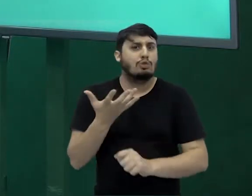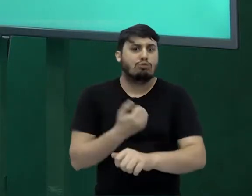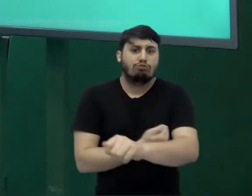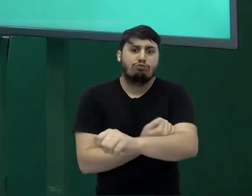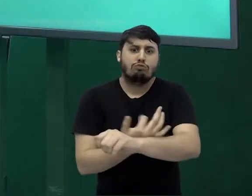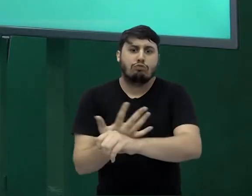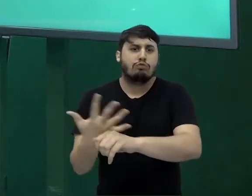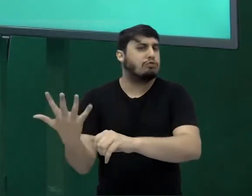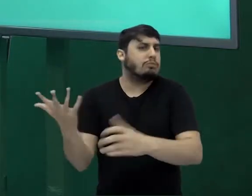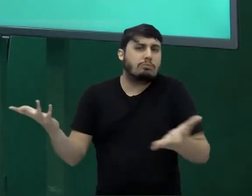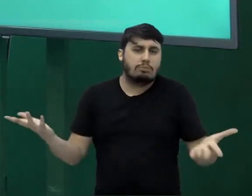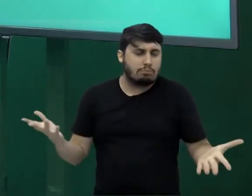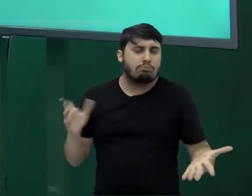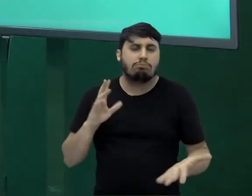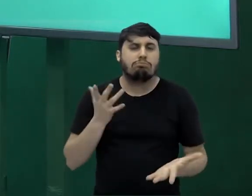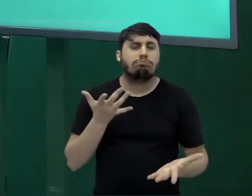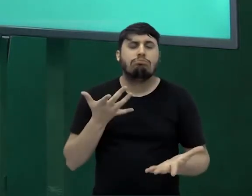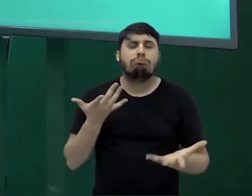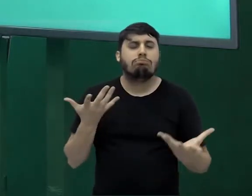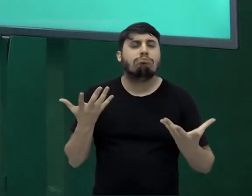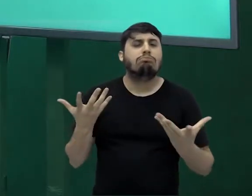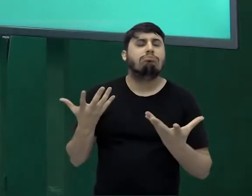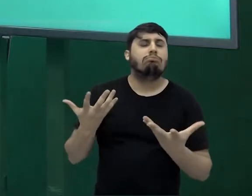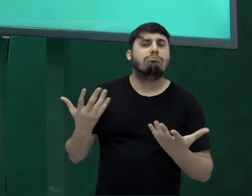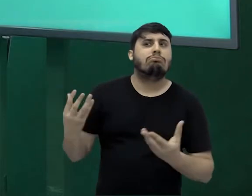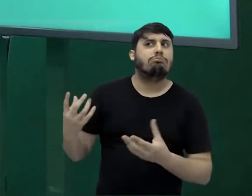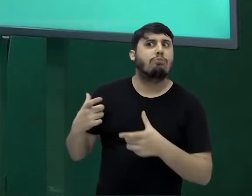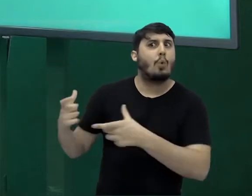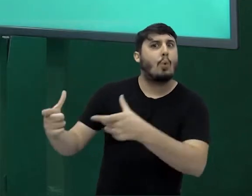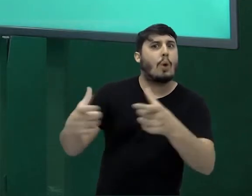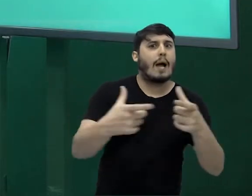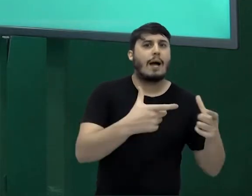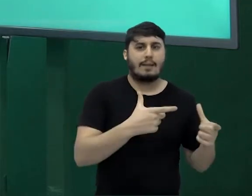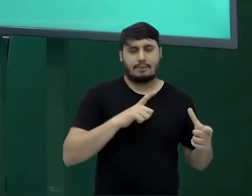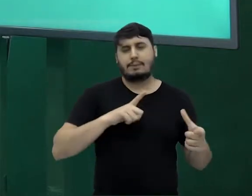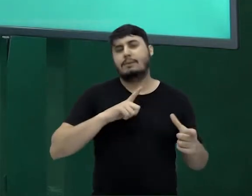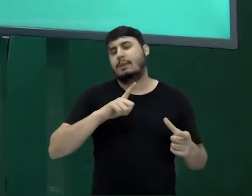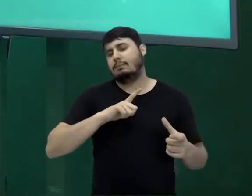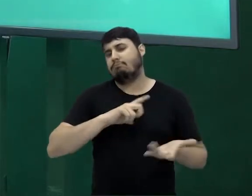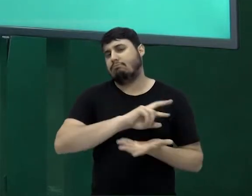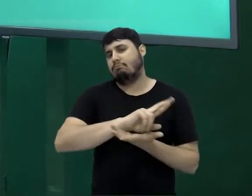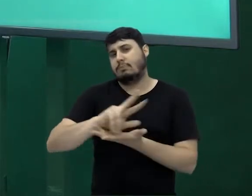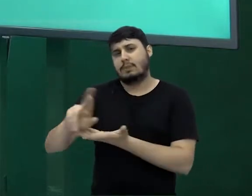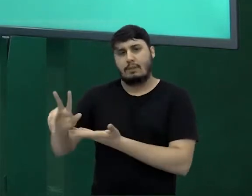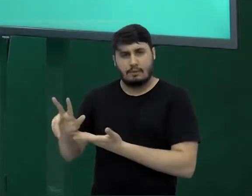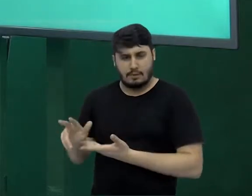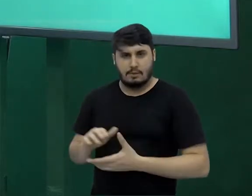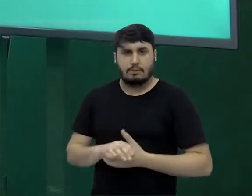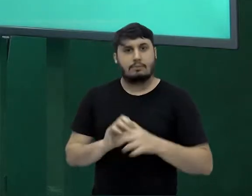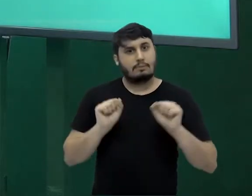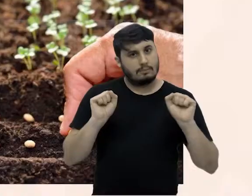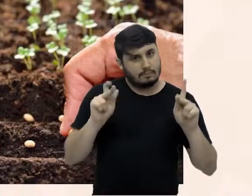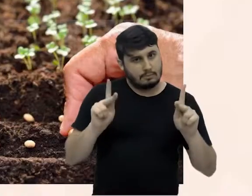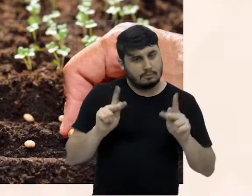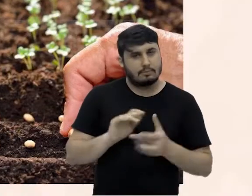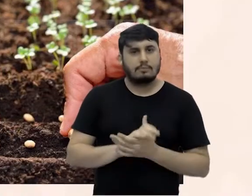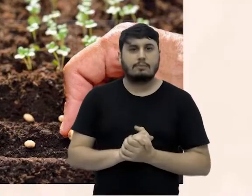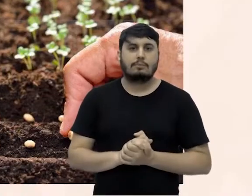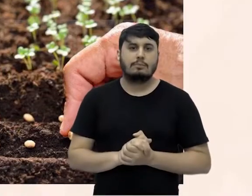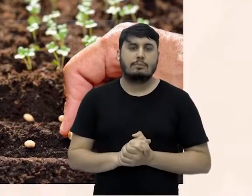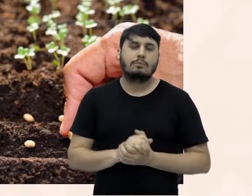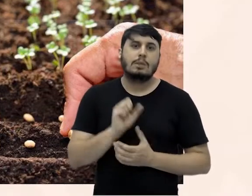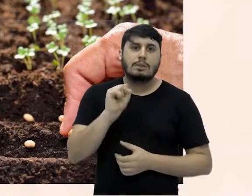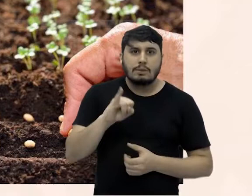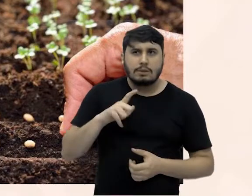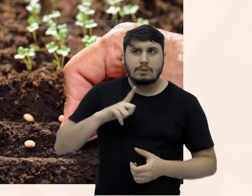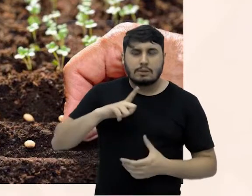dos esporos era super legal, mas percebeu que ela começou a ter limitantes e aí segurou aqui a divisão. Tá? Quando surgem